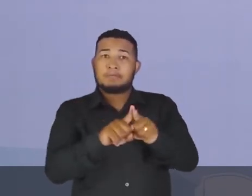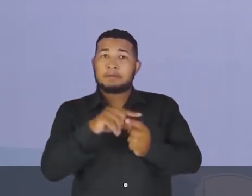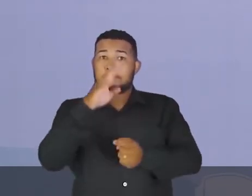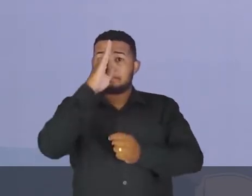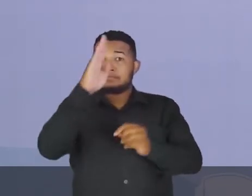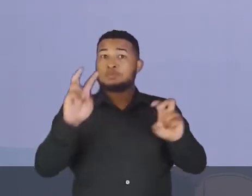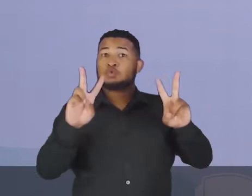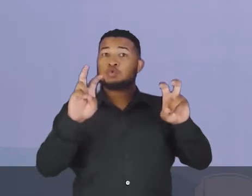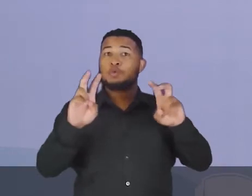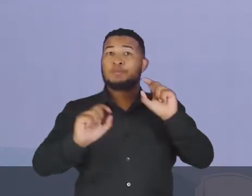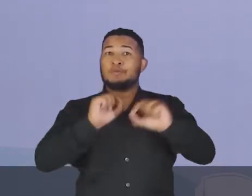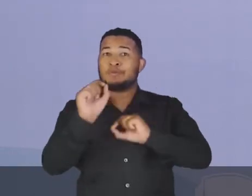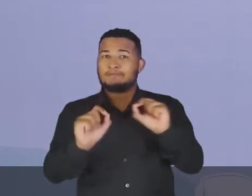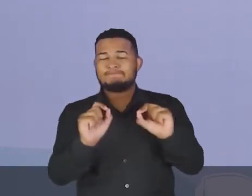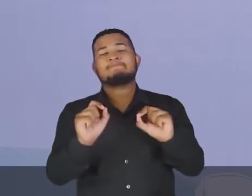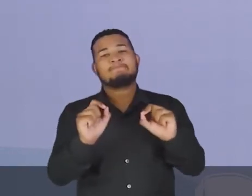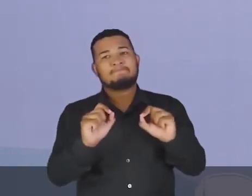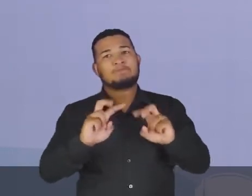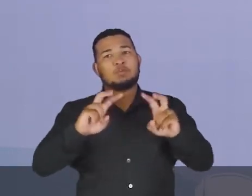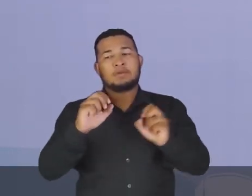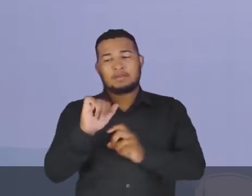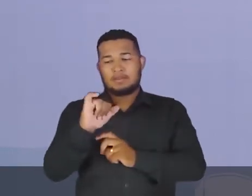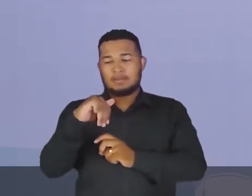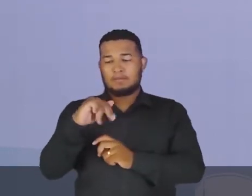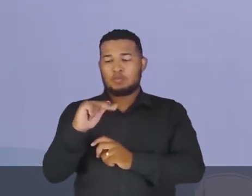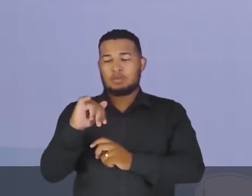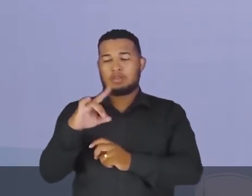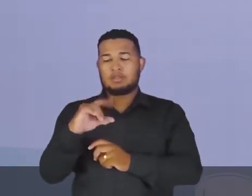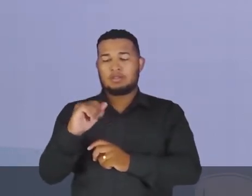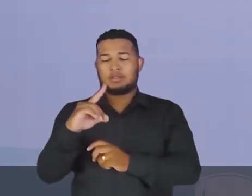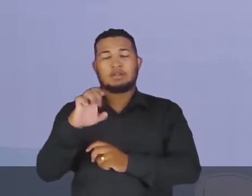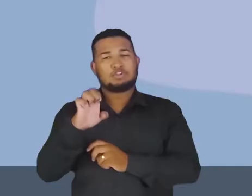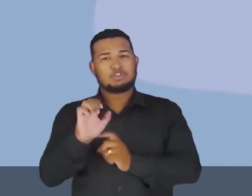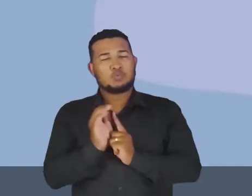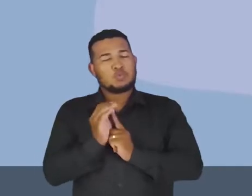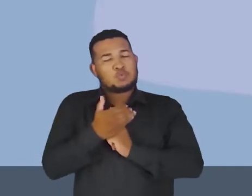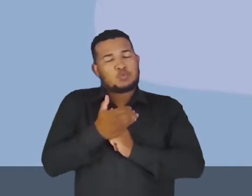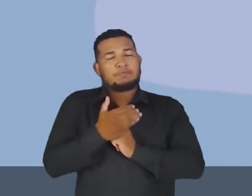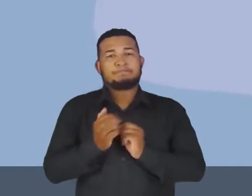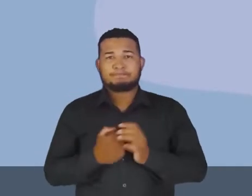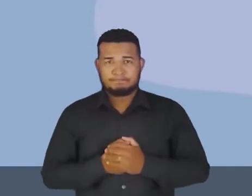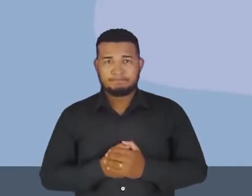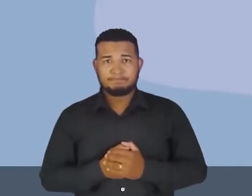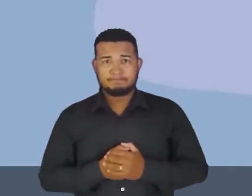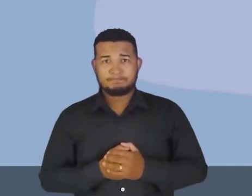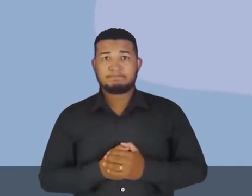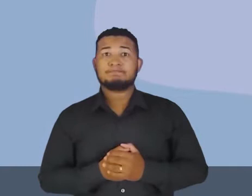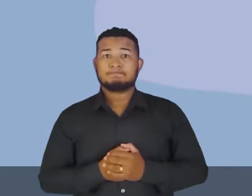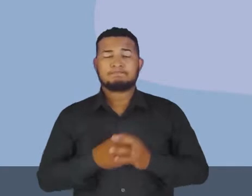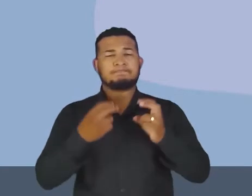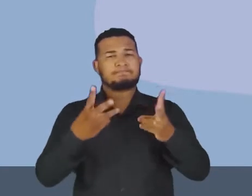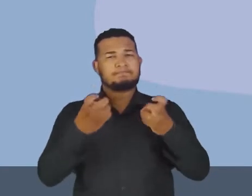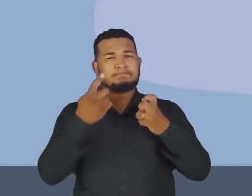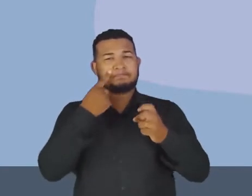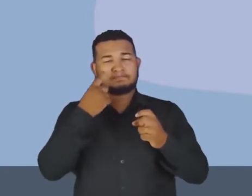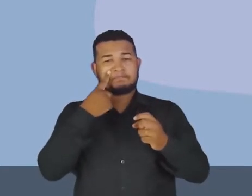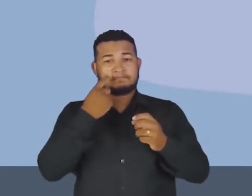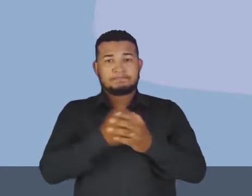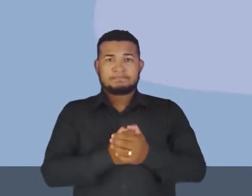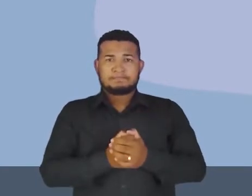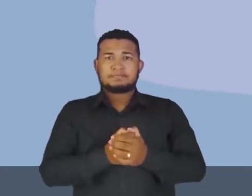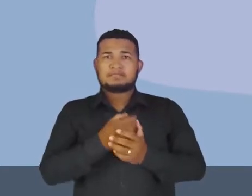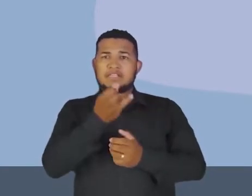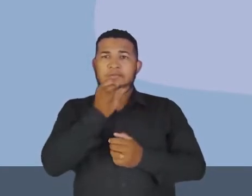relacionadas à imunidade. Voltando aqui na tabela, por favor, observa aqui que se o seu cálculo aí,